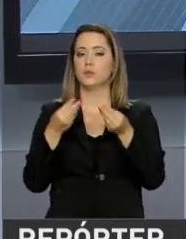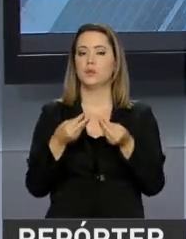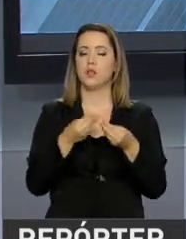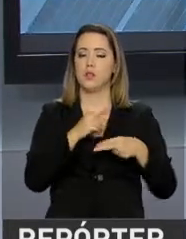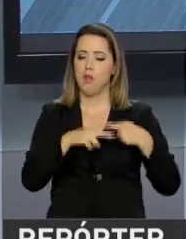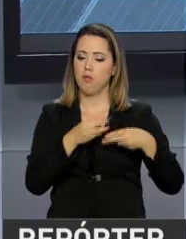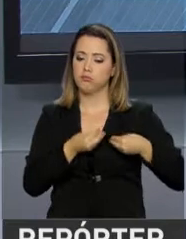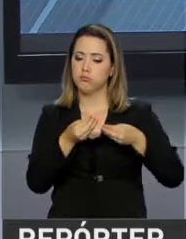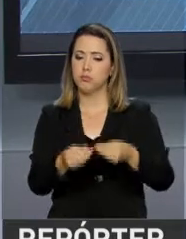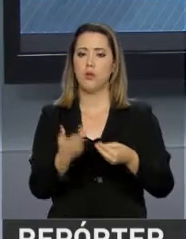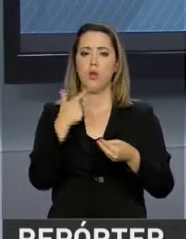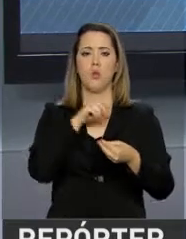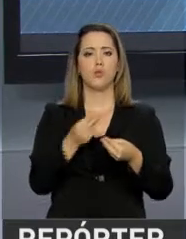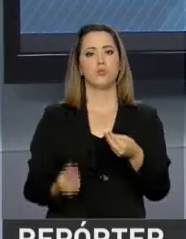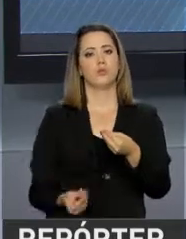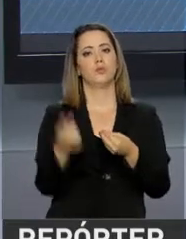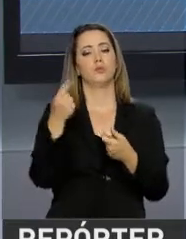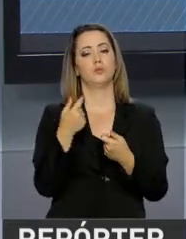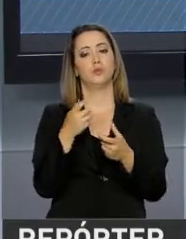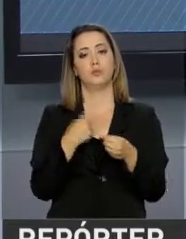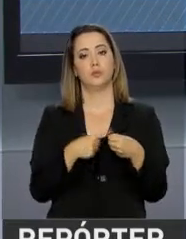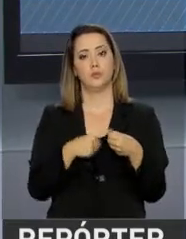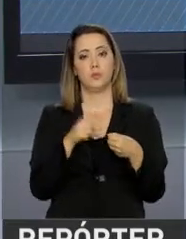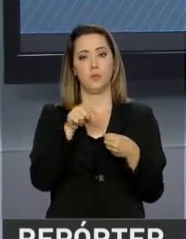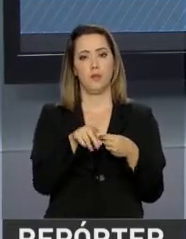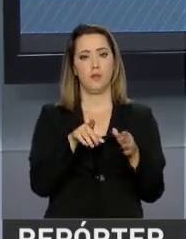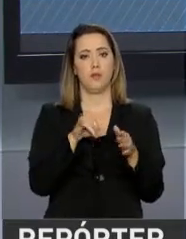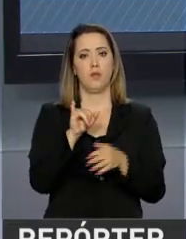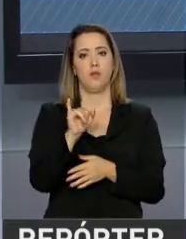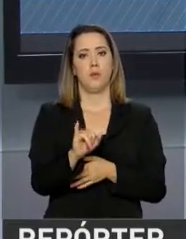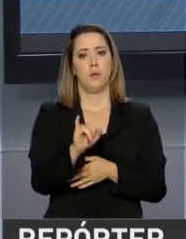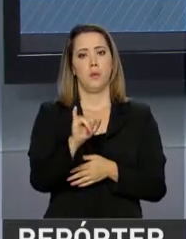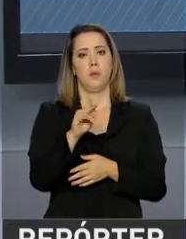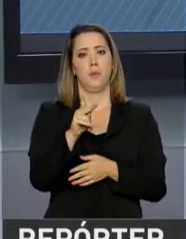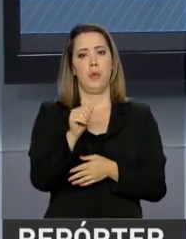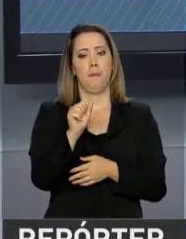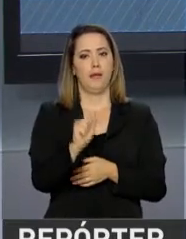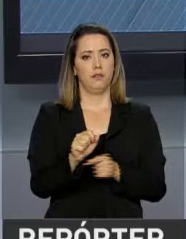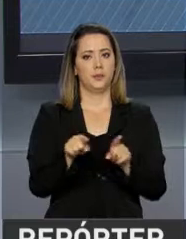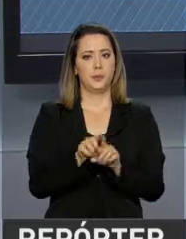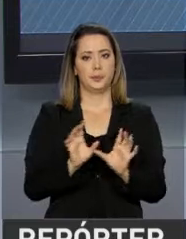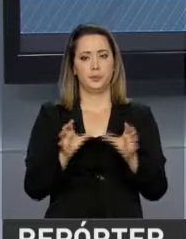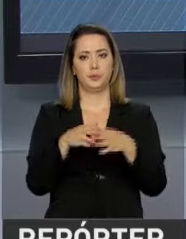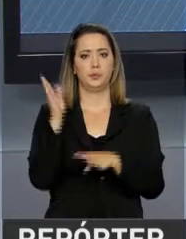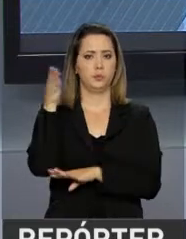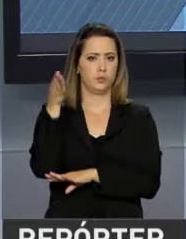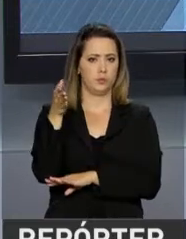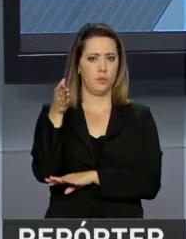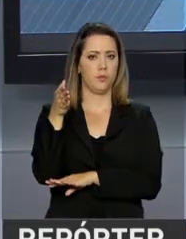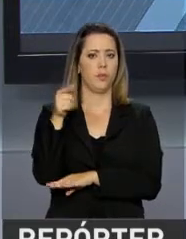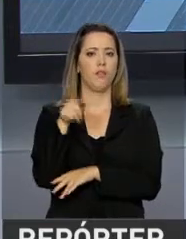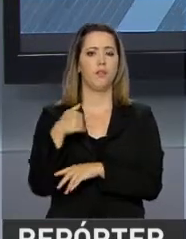estão os ganhos econômicos para a cidade de acordo com o instituto de pesquisa econômica aplicada ipea a rede hoteleira